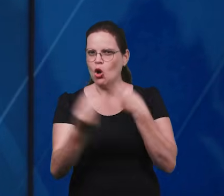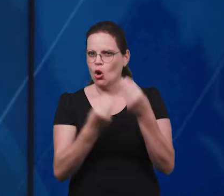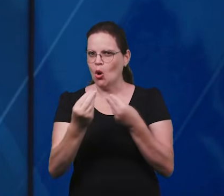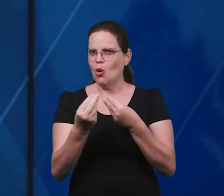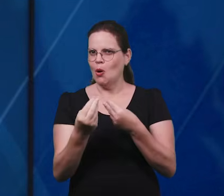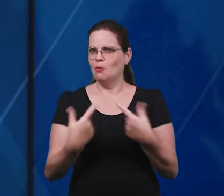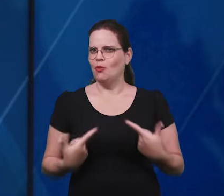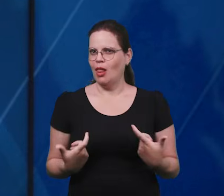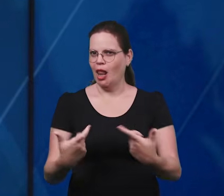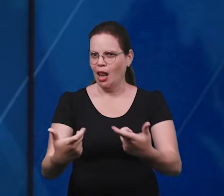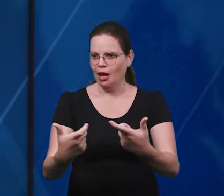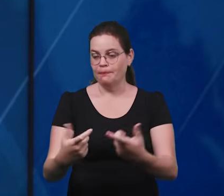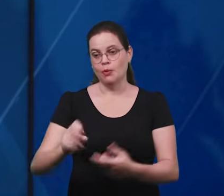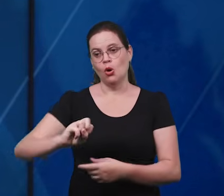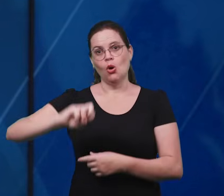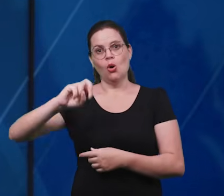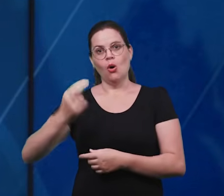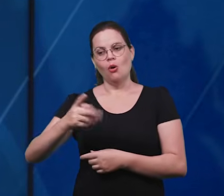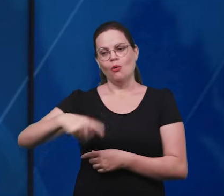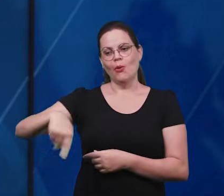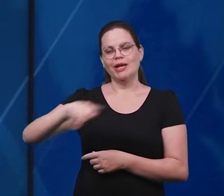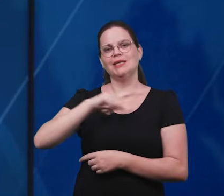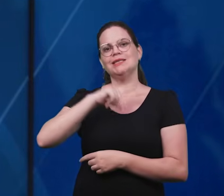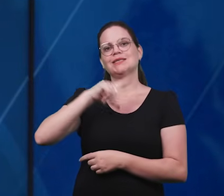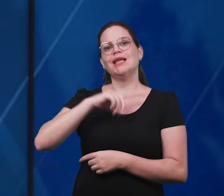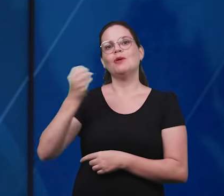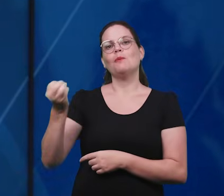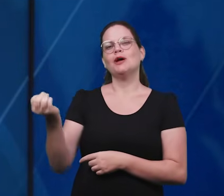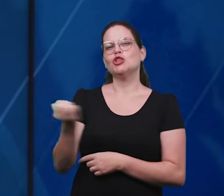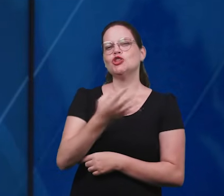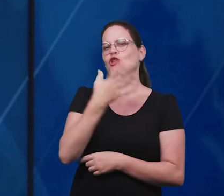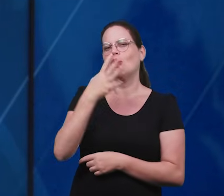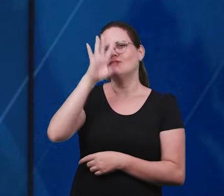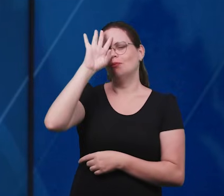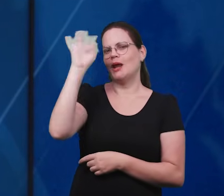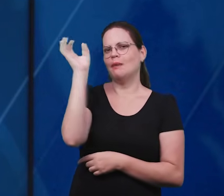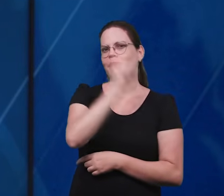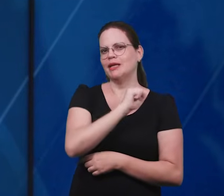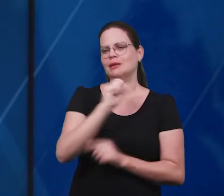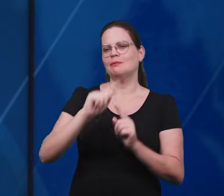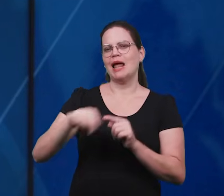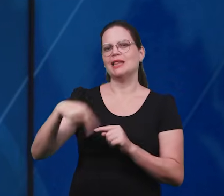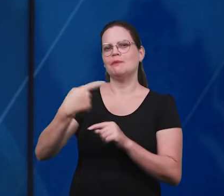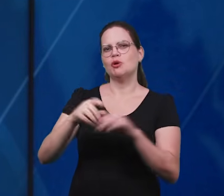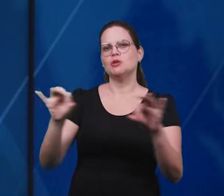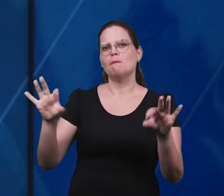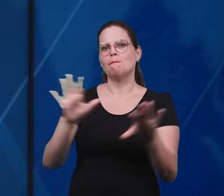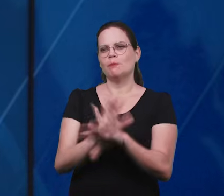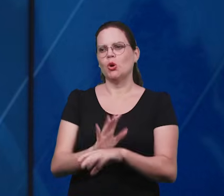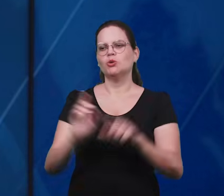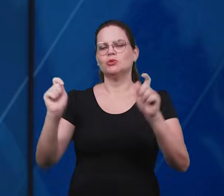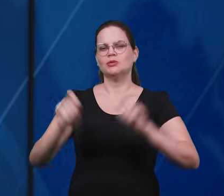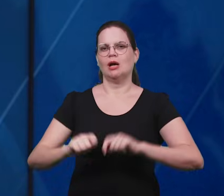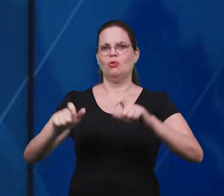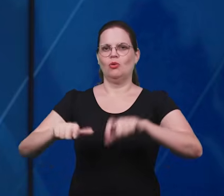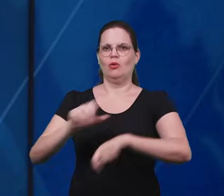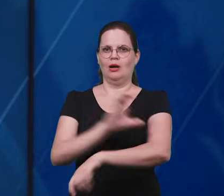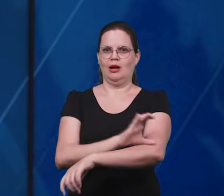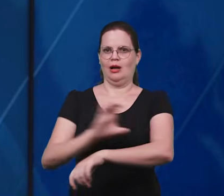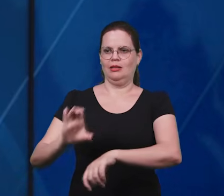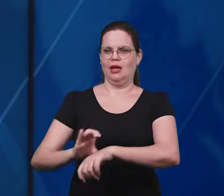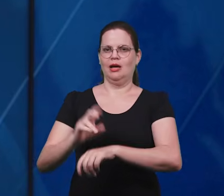uma nova lição para aprenderem a fim de se fixarem na terra de Canaã como um povo de Deus que